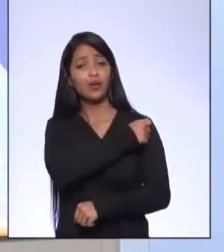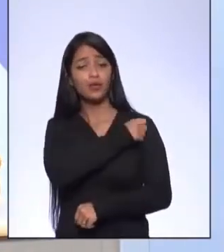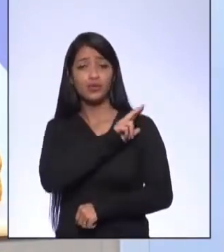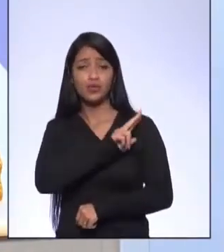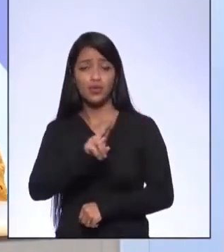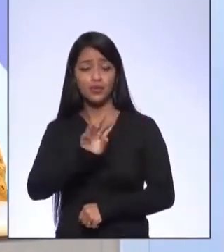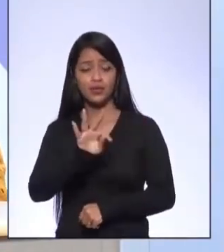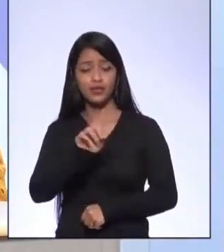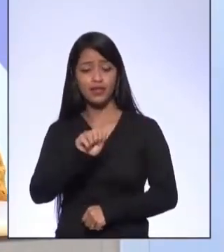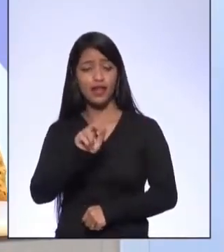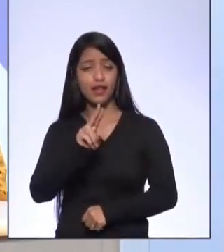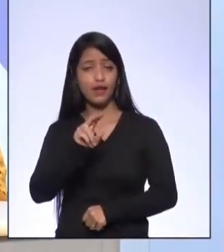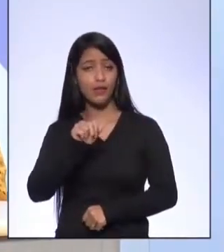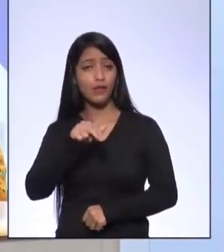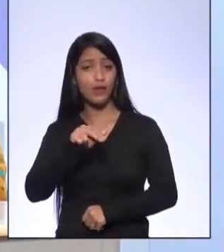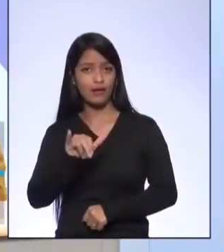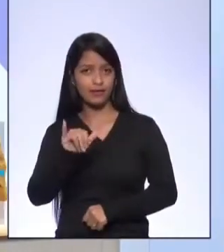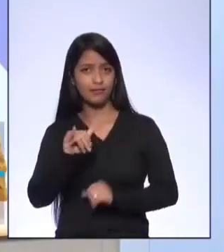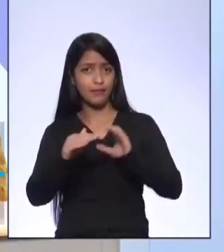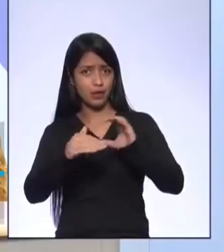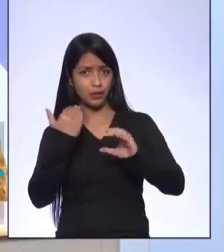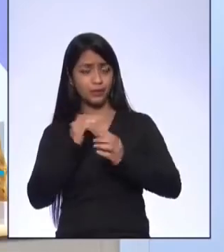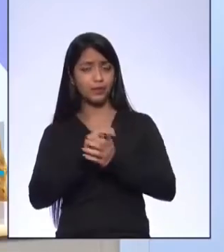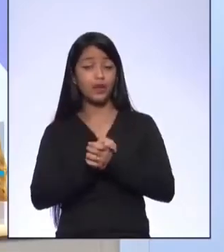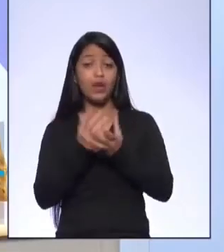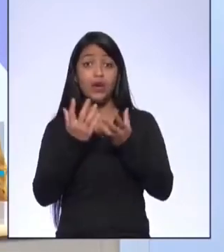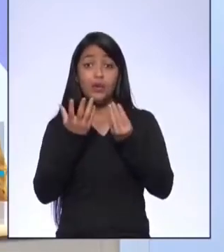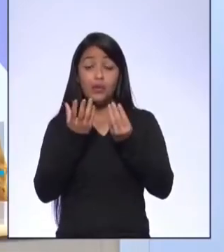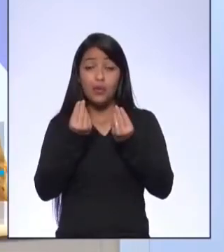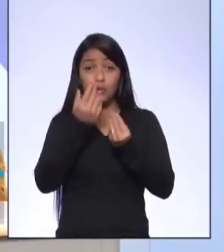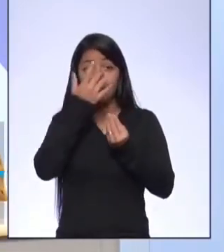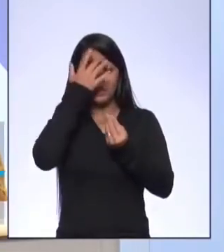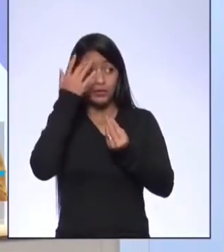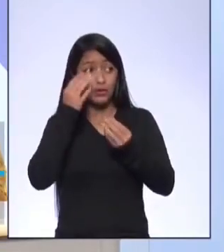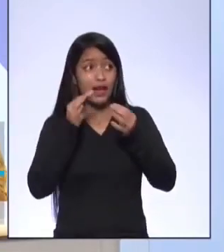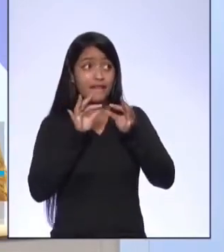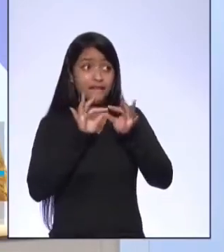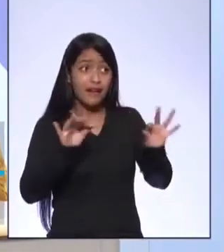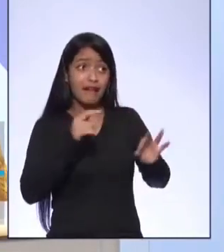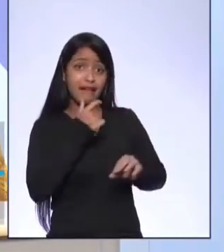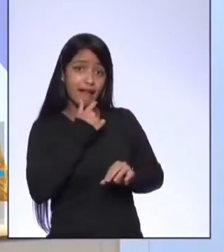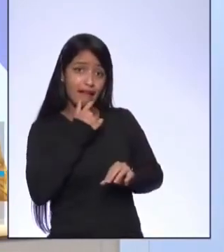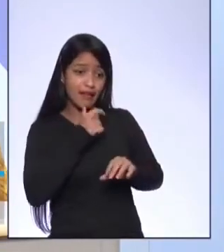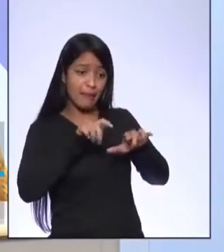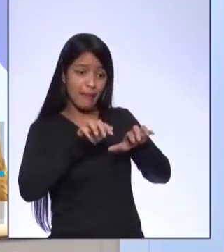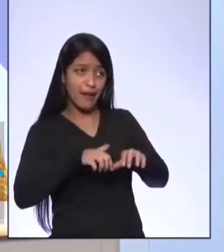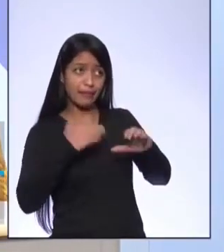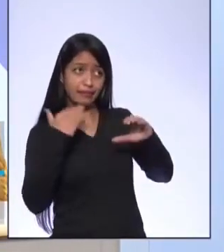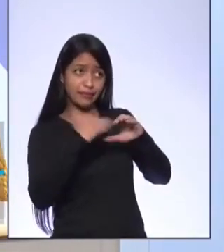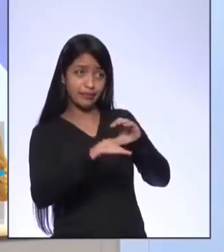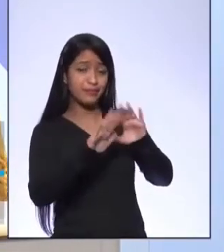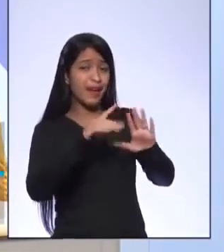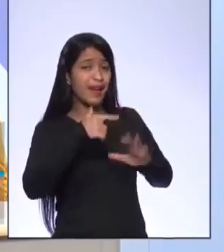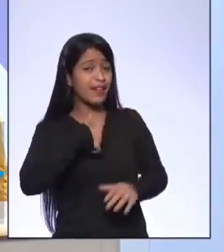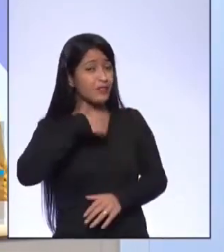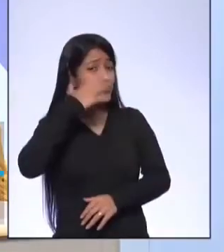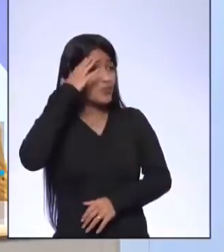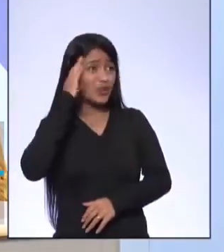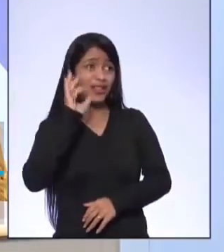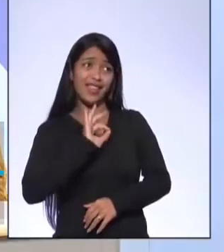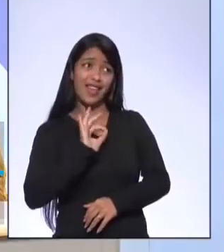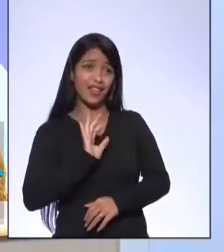que todo mundo está escrevendo em inglês no chat e ela não, que ela não entende inglês. Inglês não é entender,